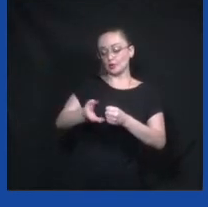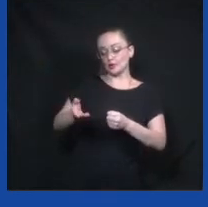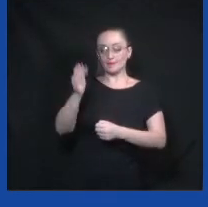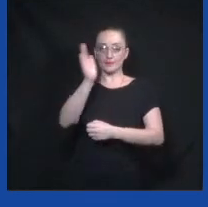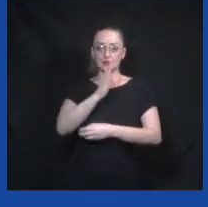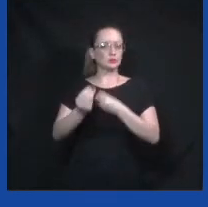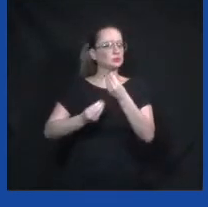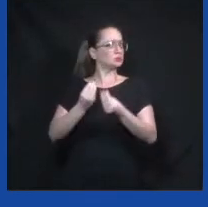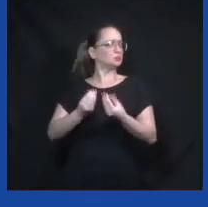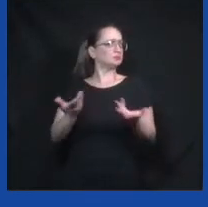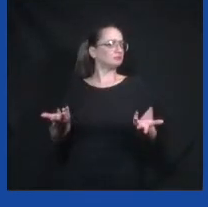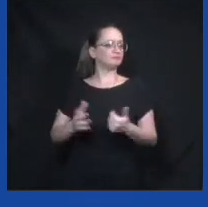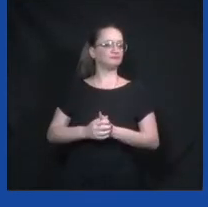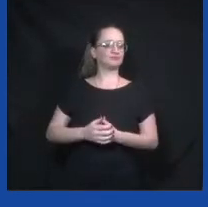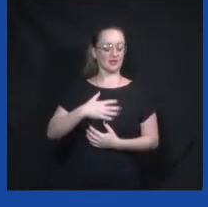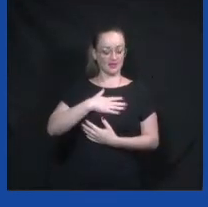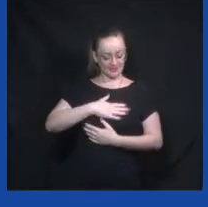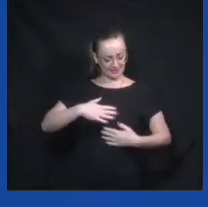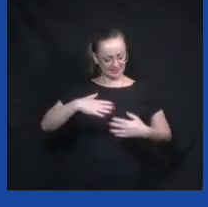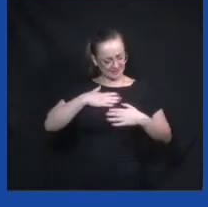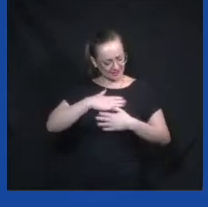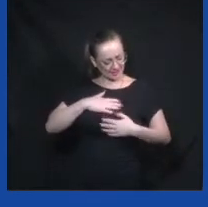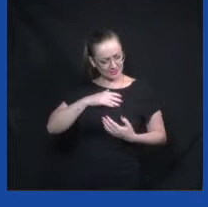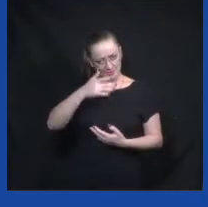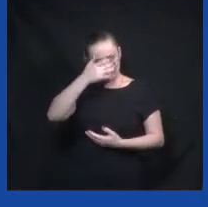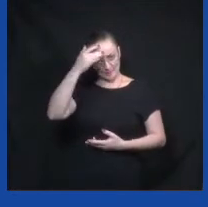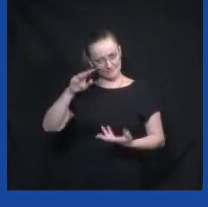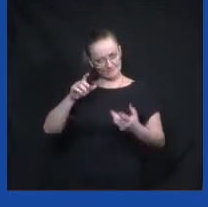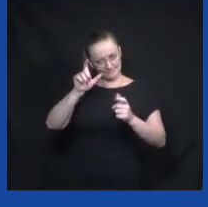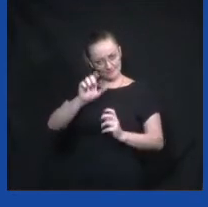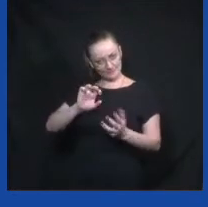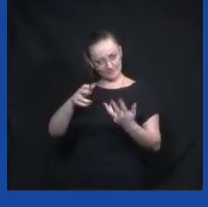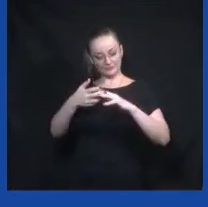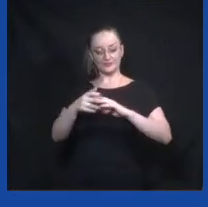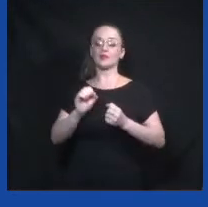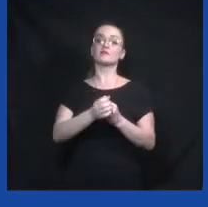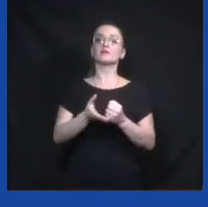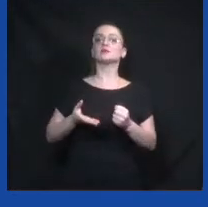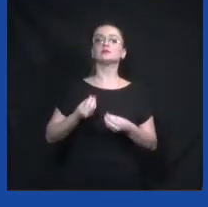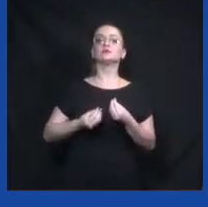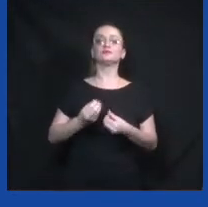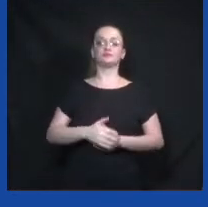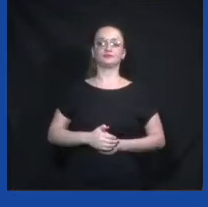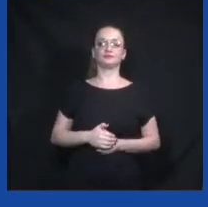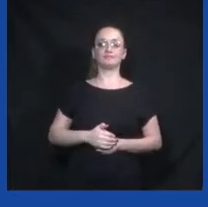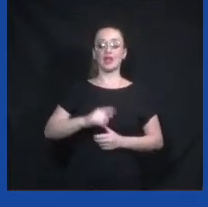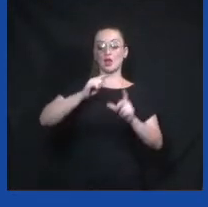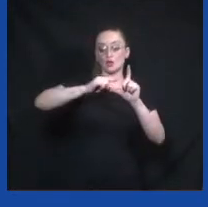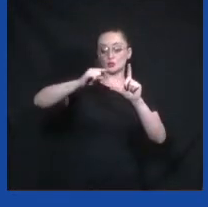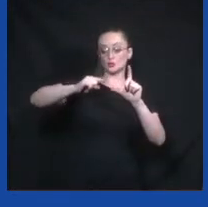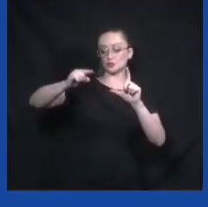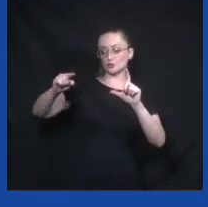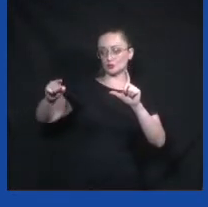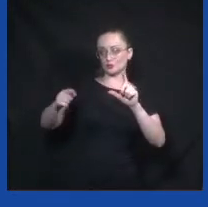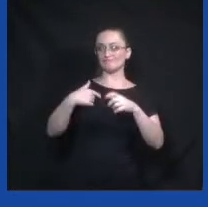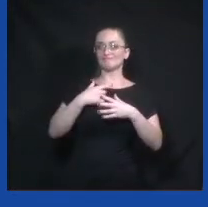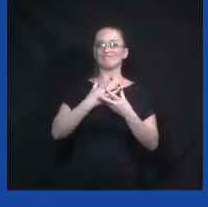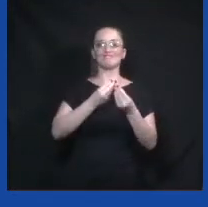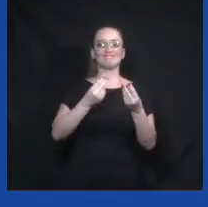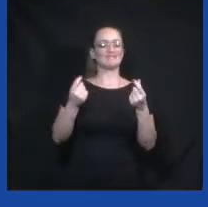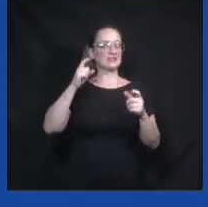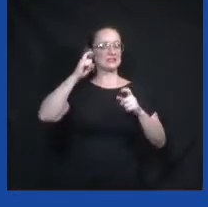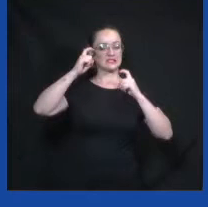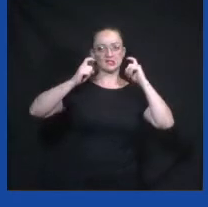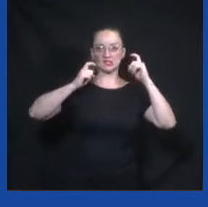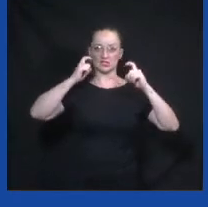brasileira e a satisfação do cidadão com a democracia. Os indicadores apresentados geraram muitas